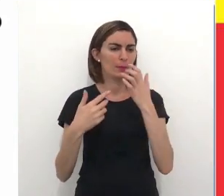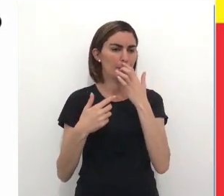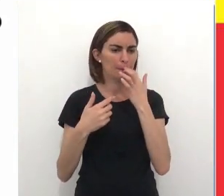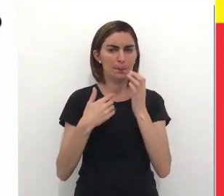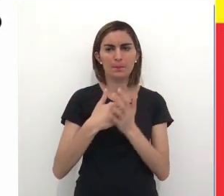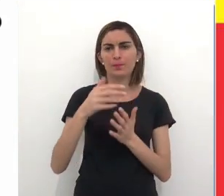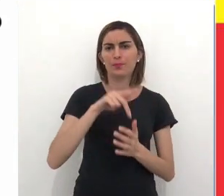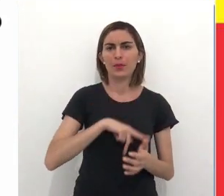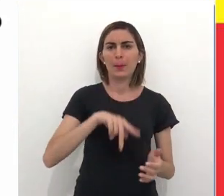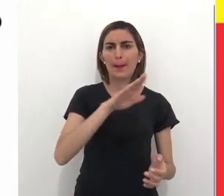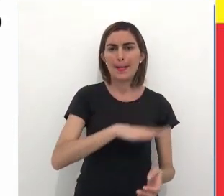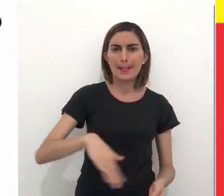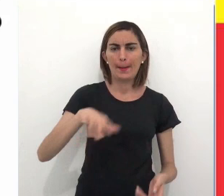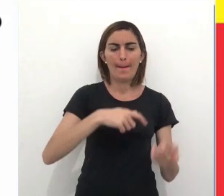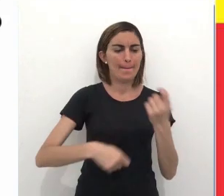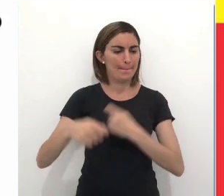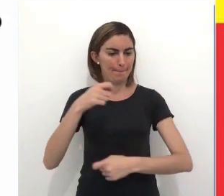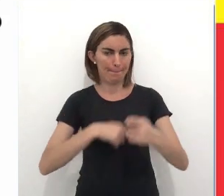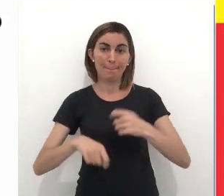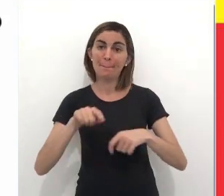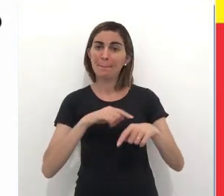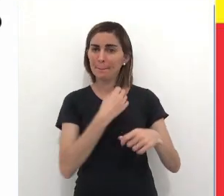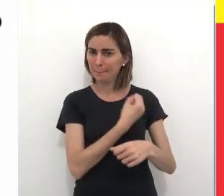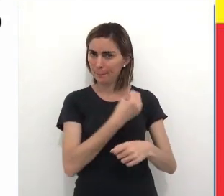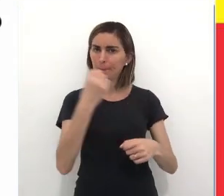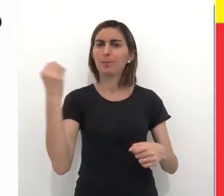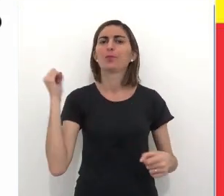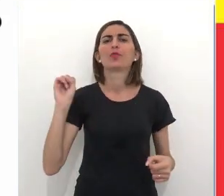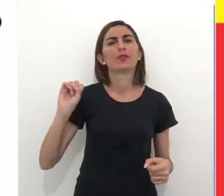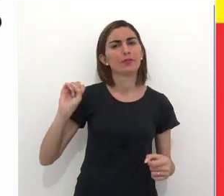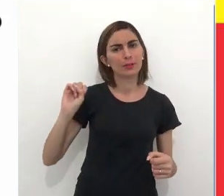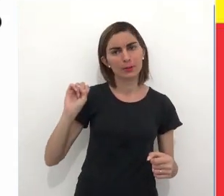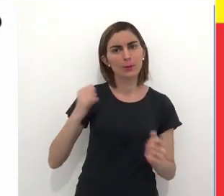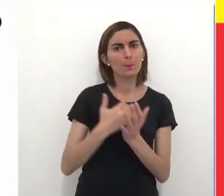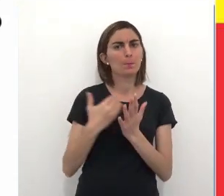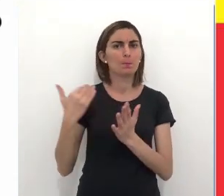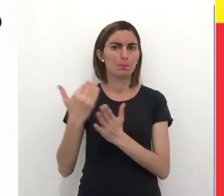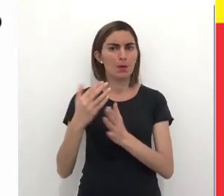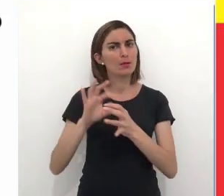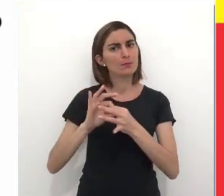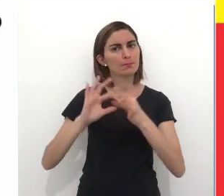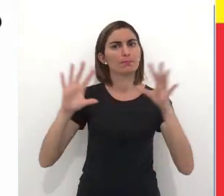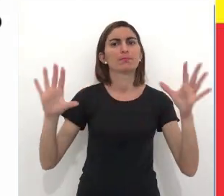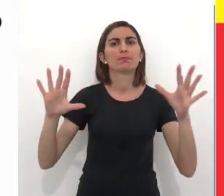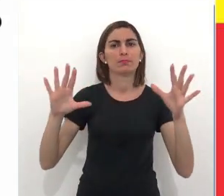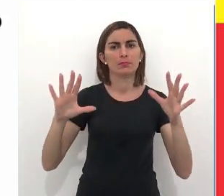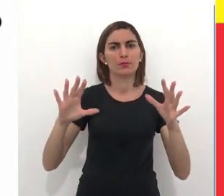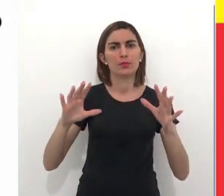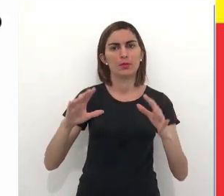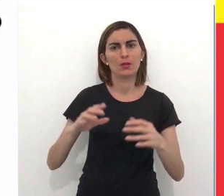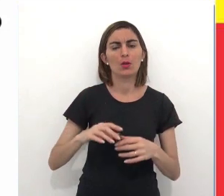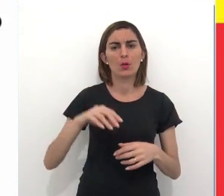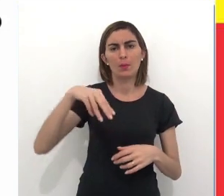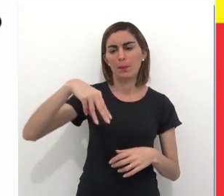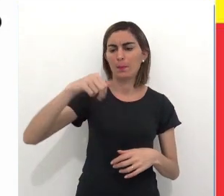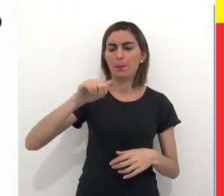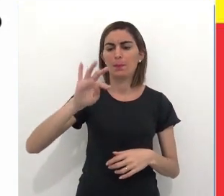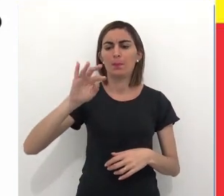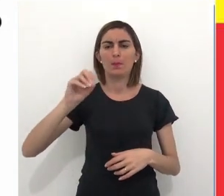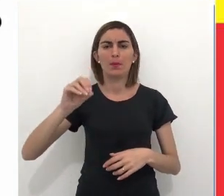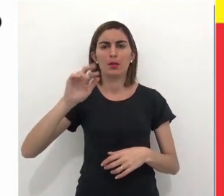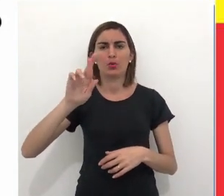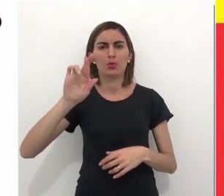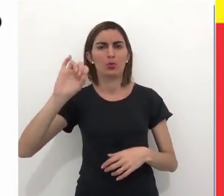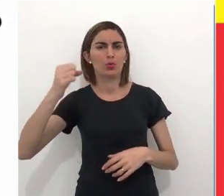elite comercial portuguesa na região e defendia mais autonomia para a província de Mato